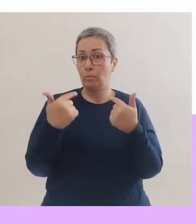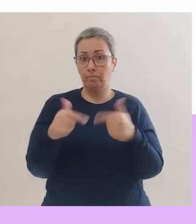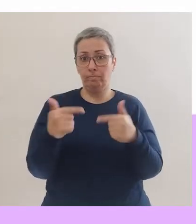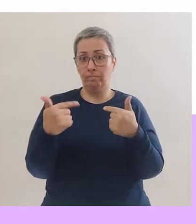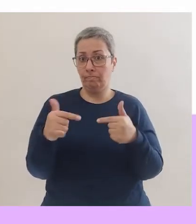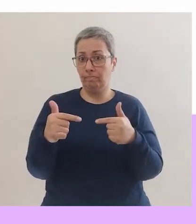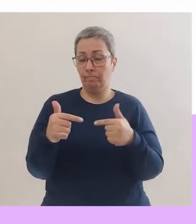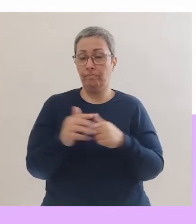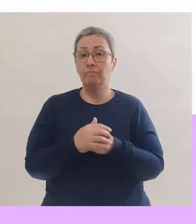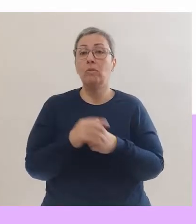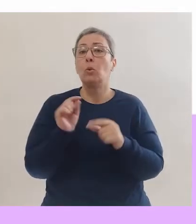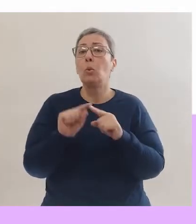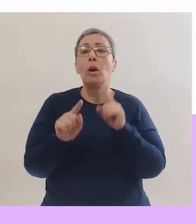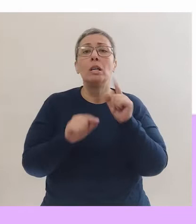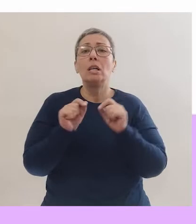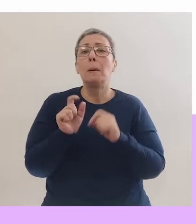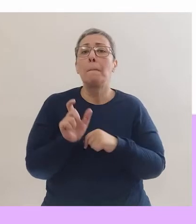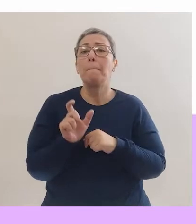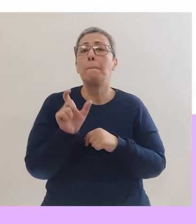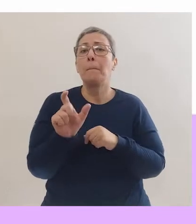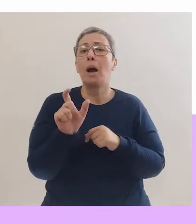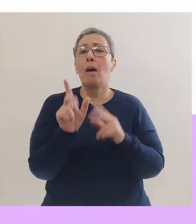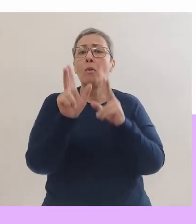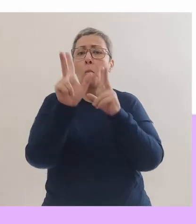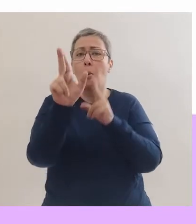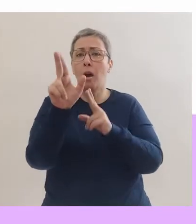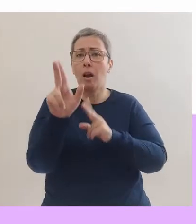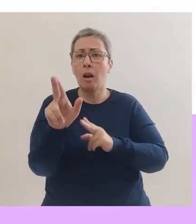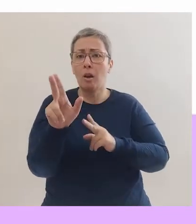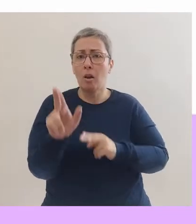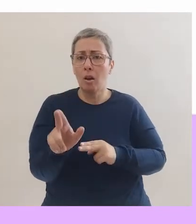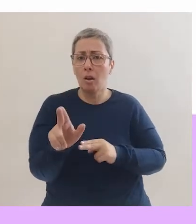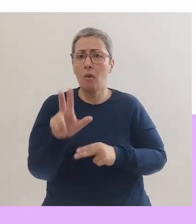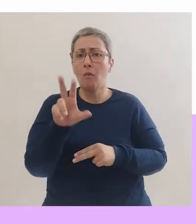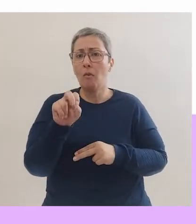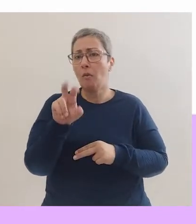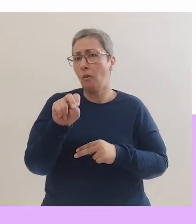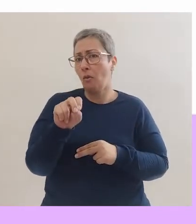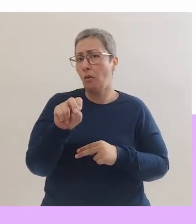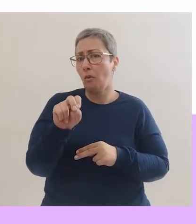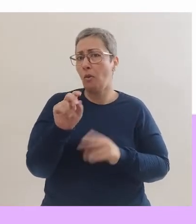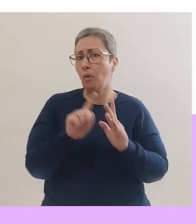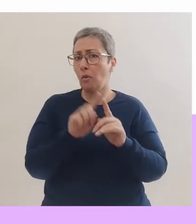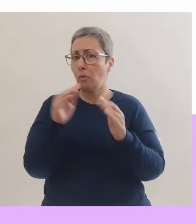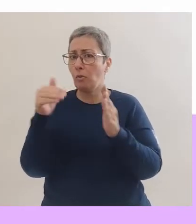pó. Quais são as palavras que rimam com vovó?